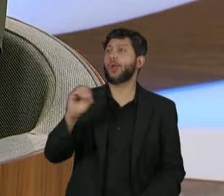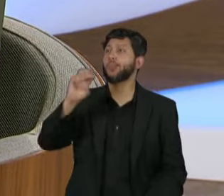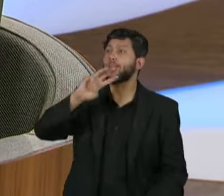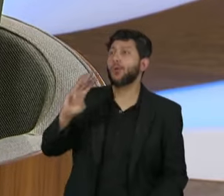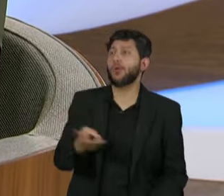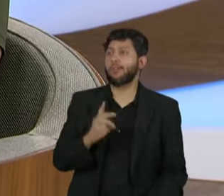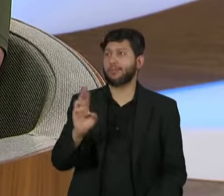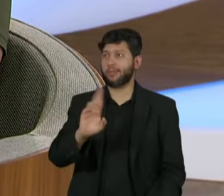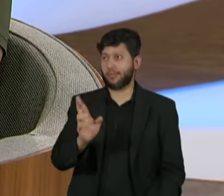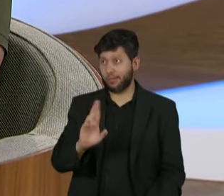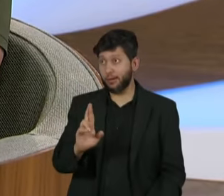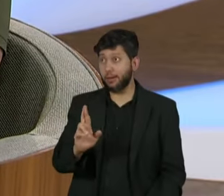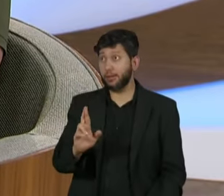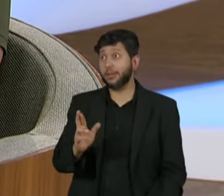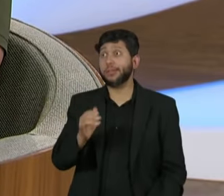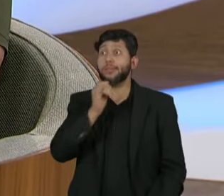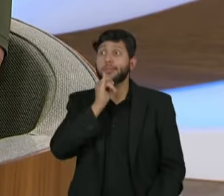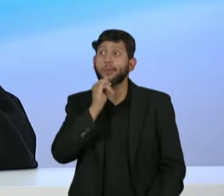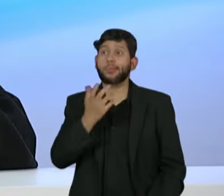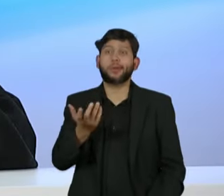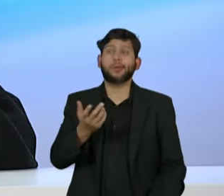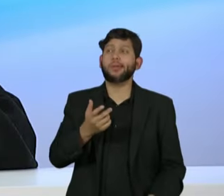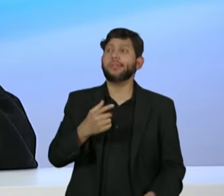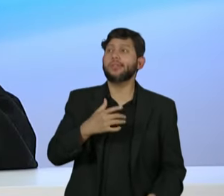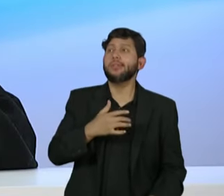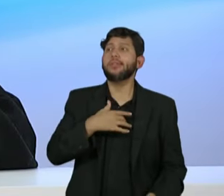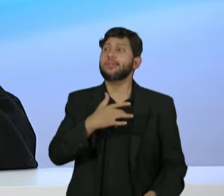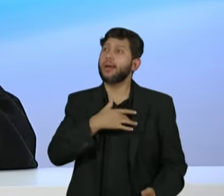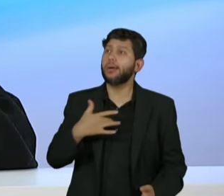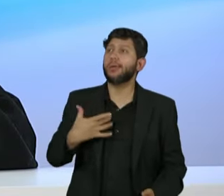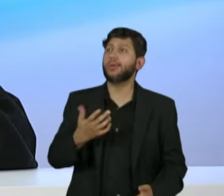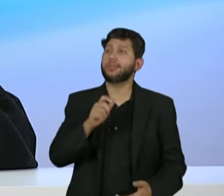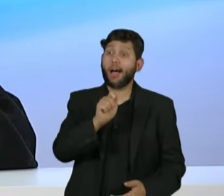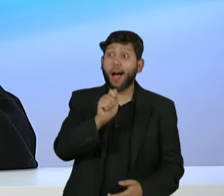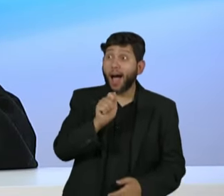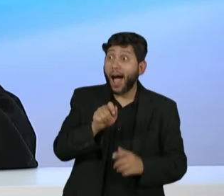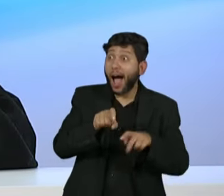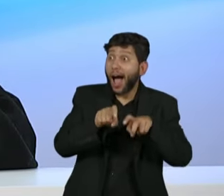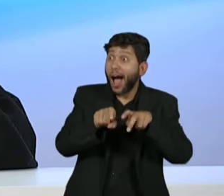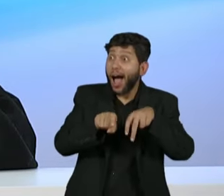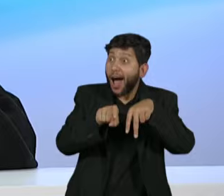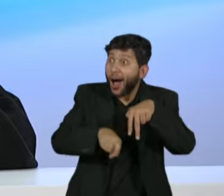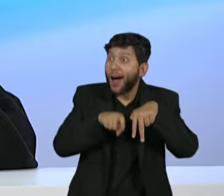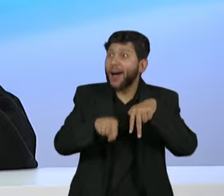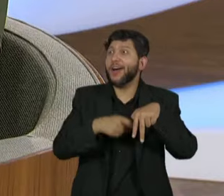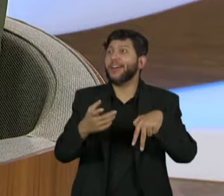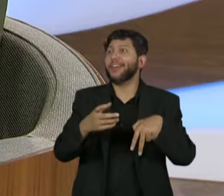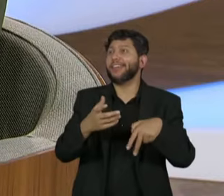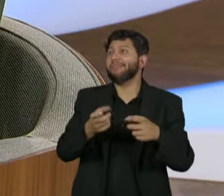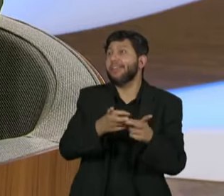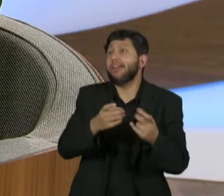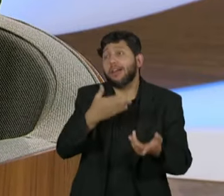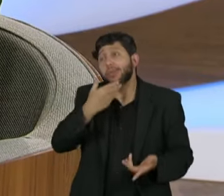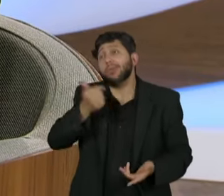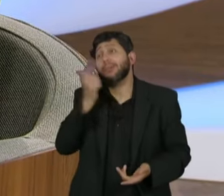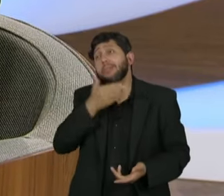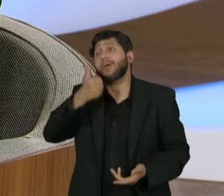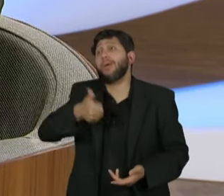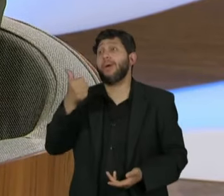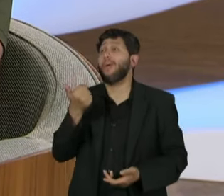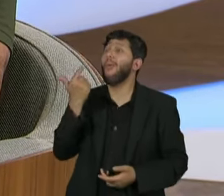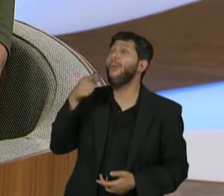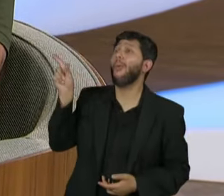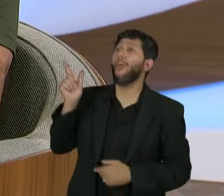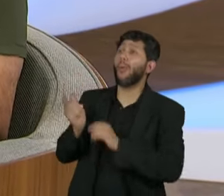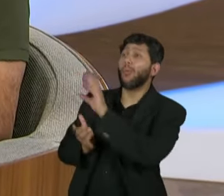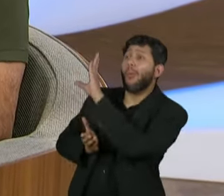nossos termos aqui do que fossem diálogo de saúde de varejo de tecnologia talvez a gente estivesse muito melhor do ficar tentando imitar os